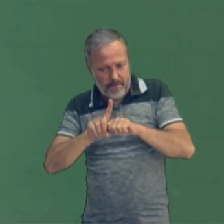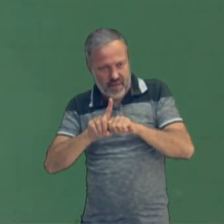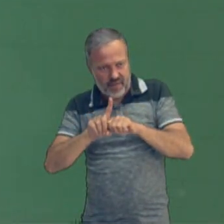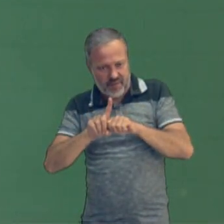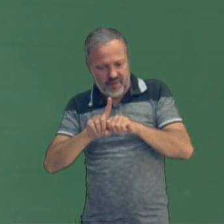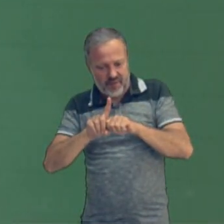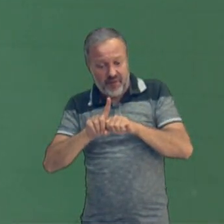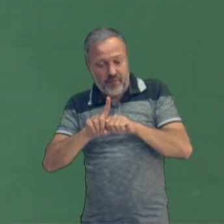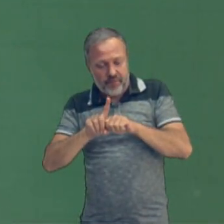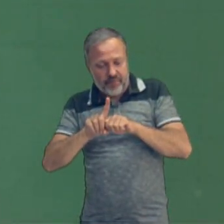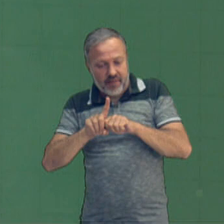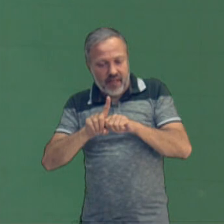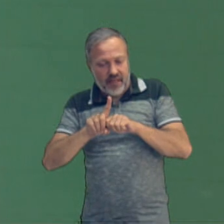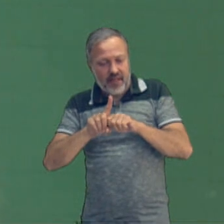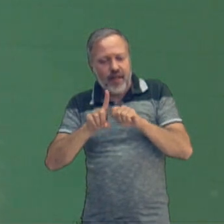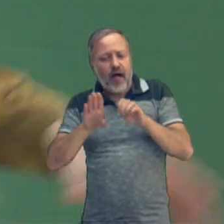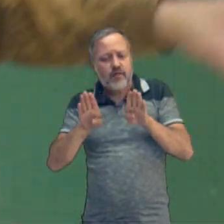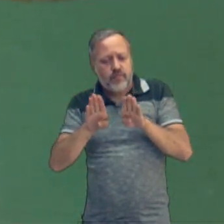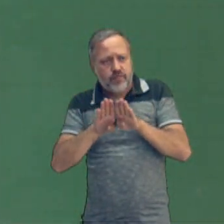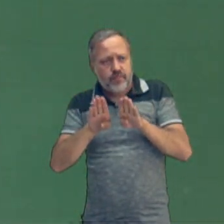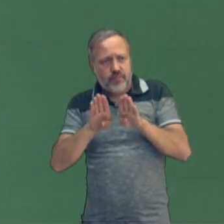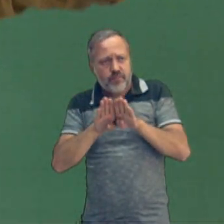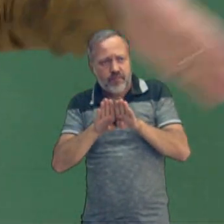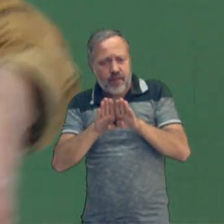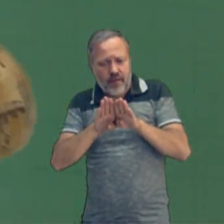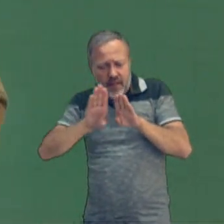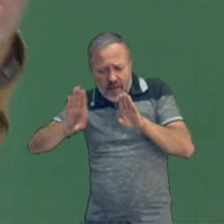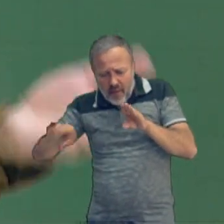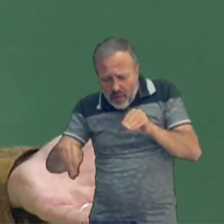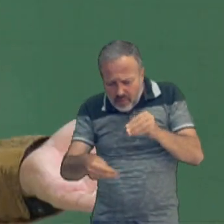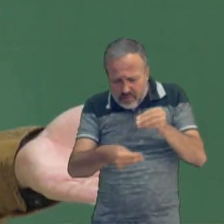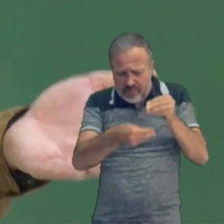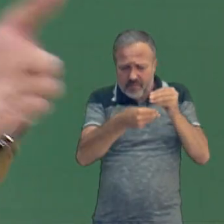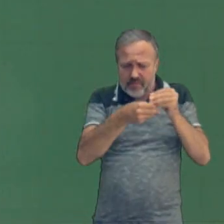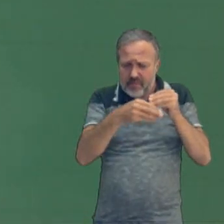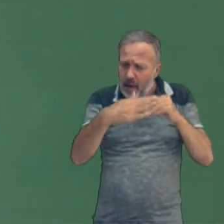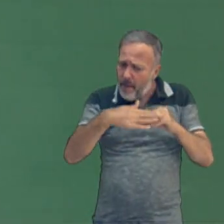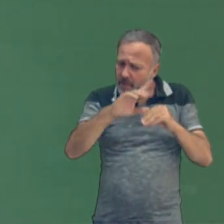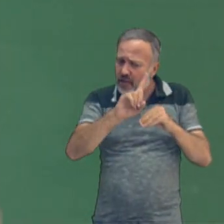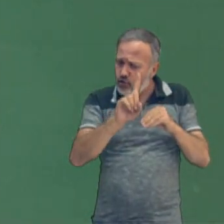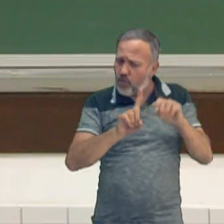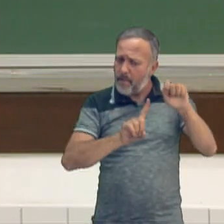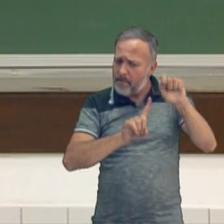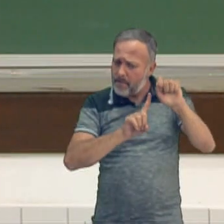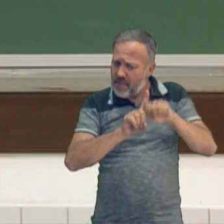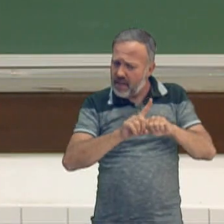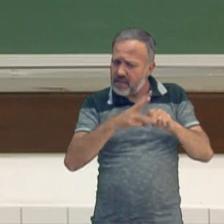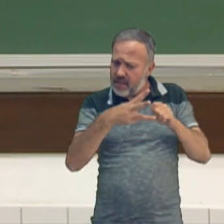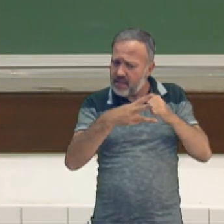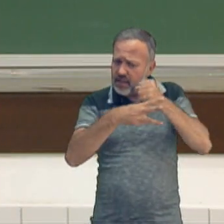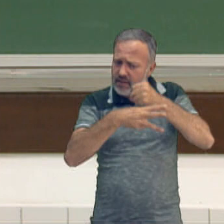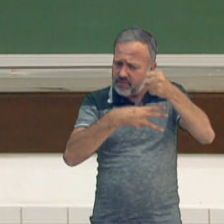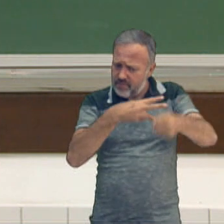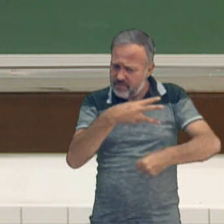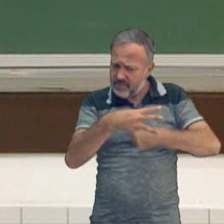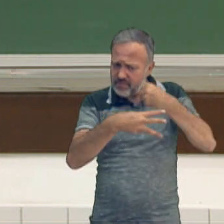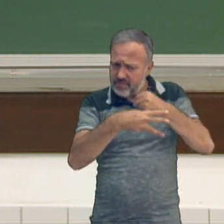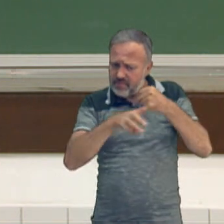cada 3 anos, eles acrescentavam um mês para esse ajuste entre o solar e o lunar.